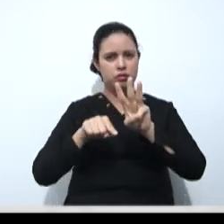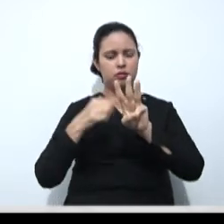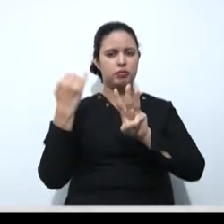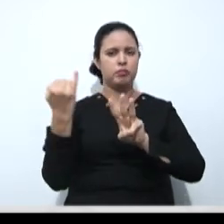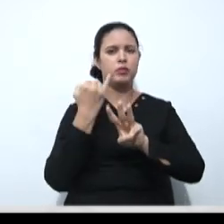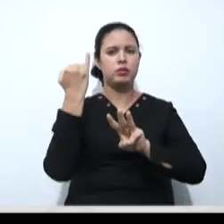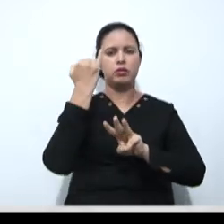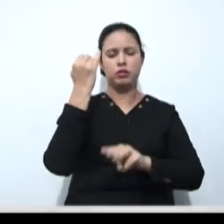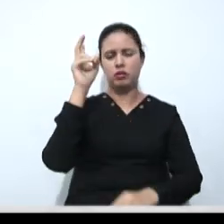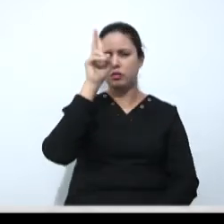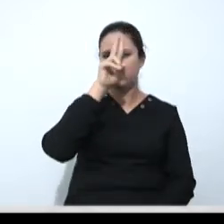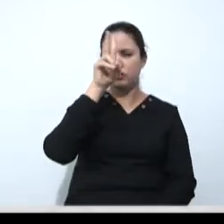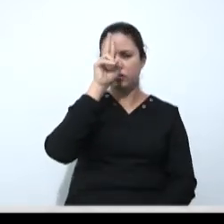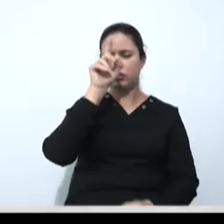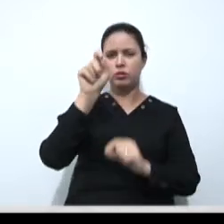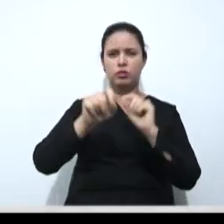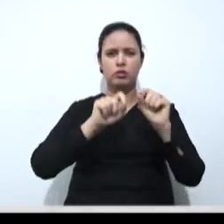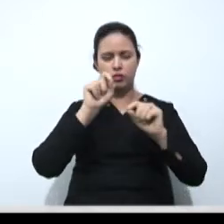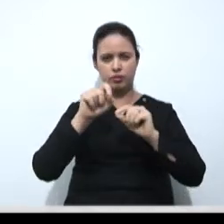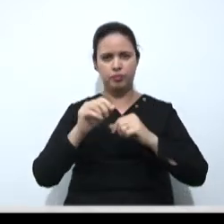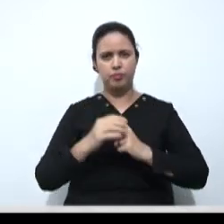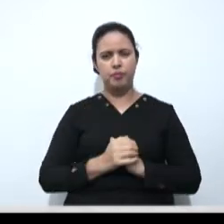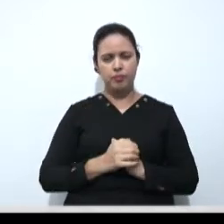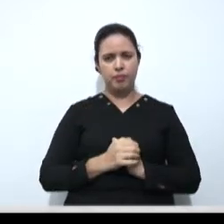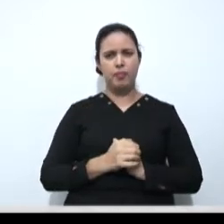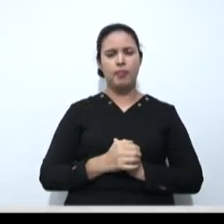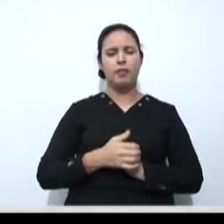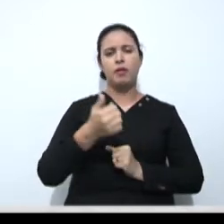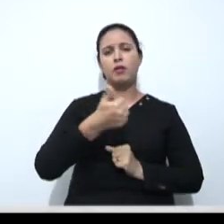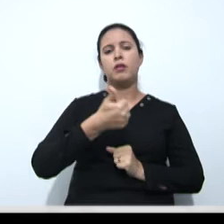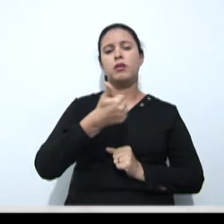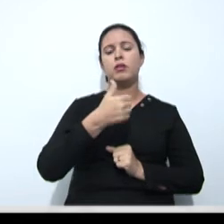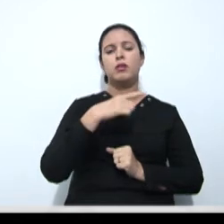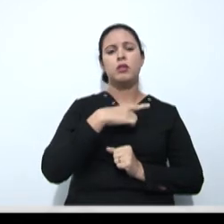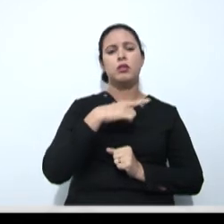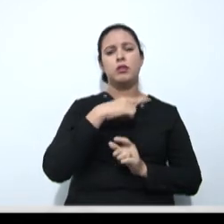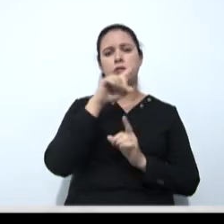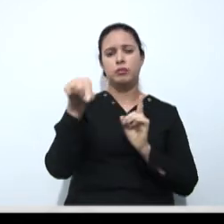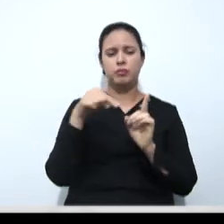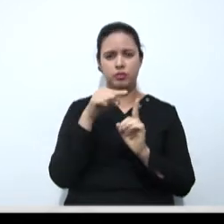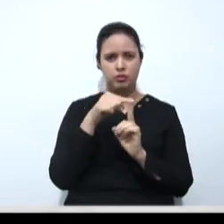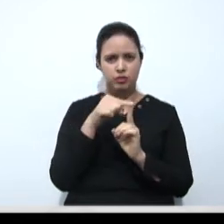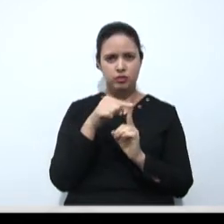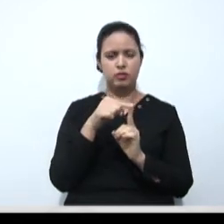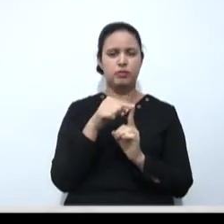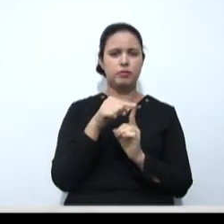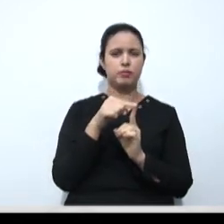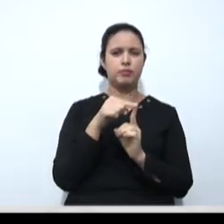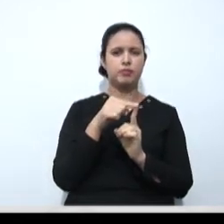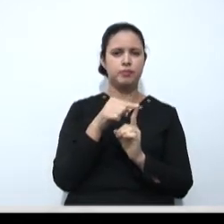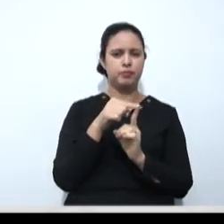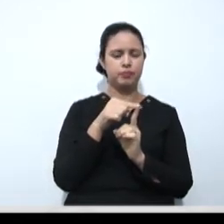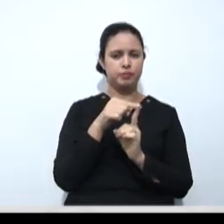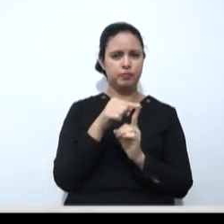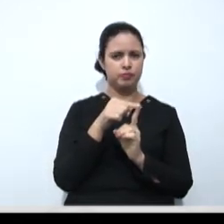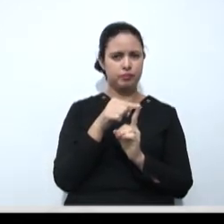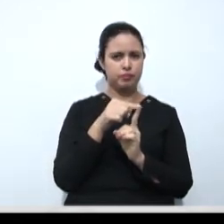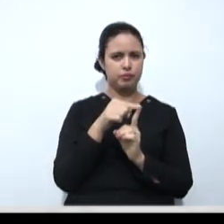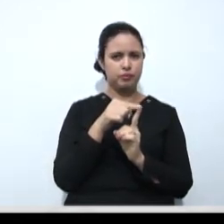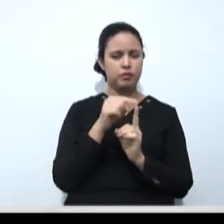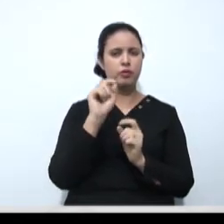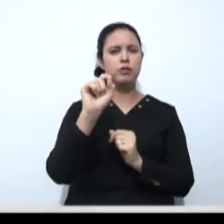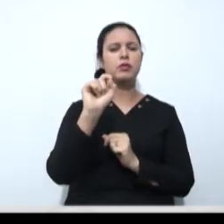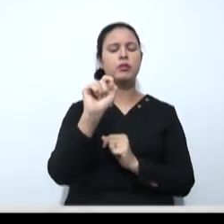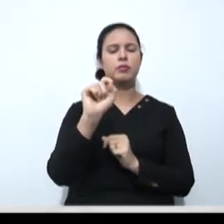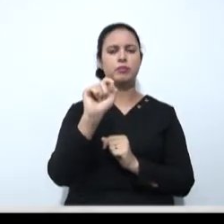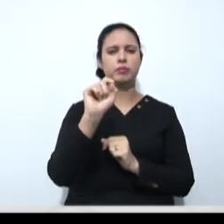importantes para a gente lembrar o que é planejamento. Primeiro, eu preciso ter um objetivo. Esse meu objetivo vai demandar o